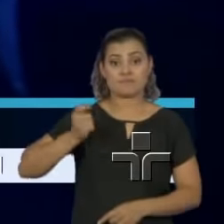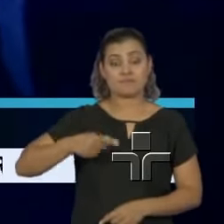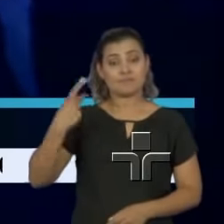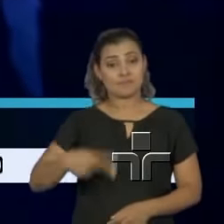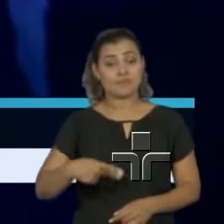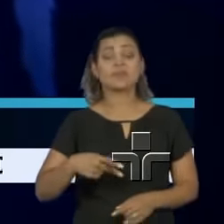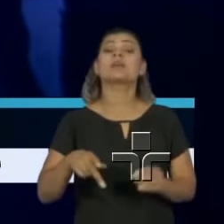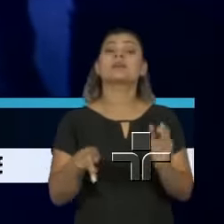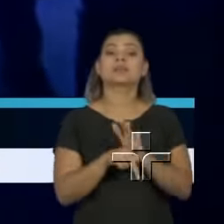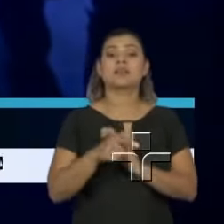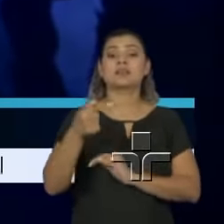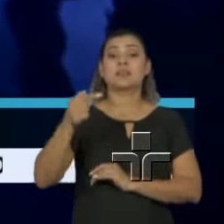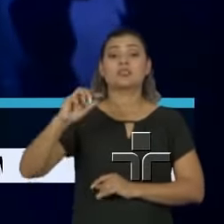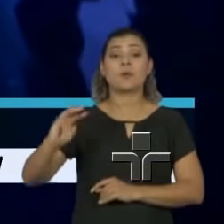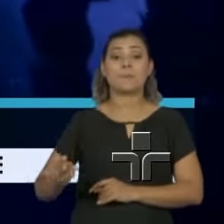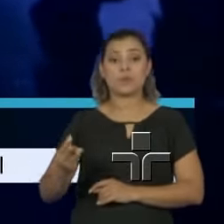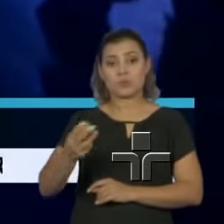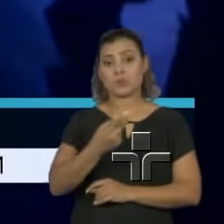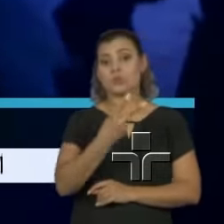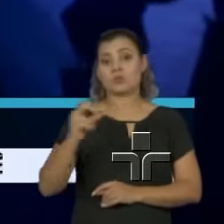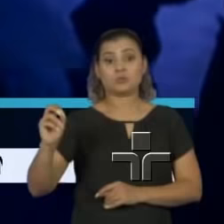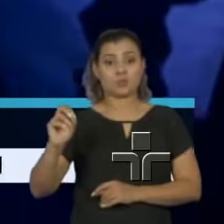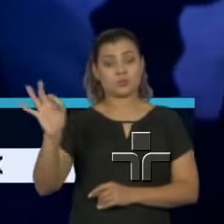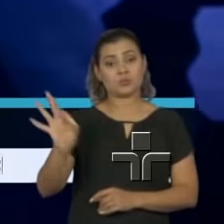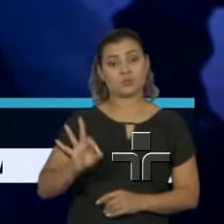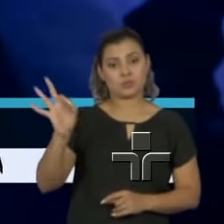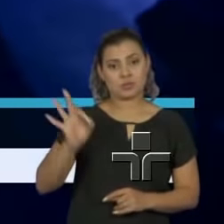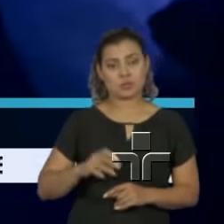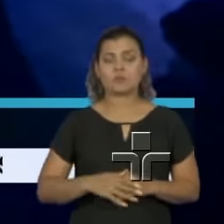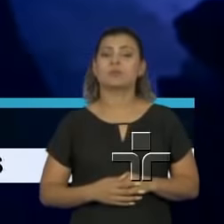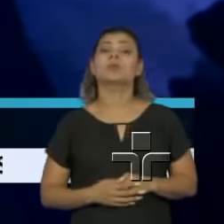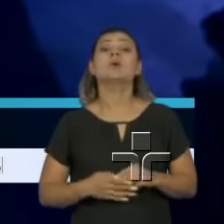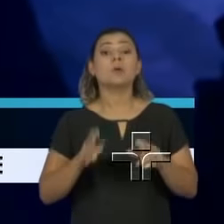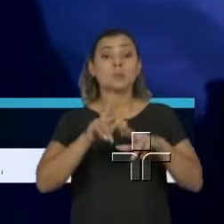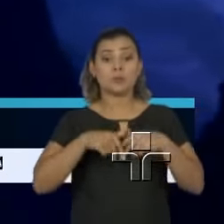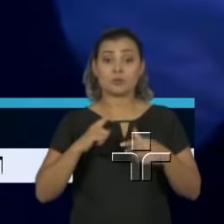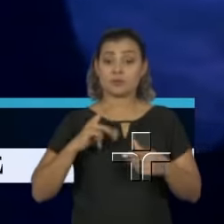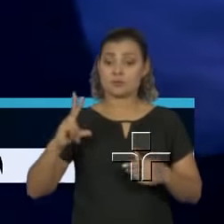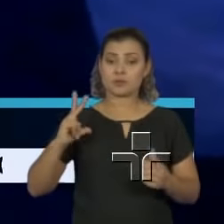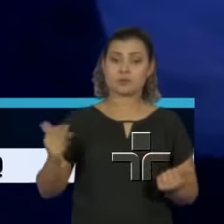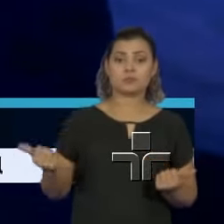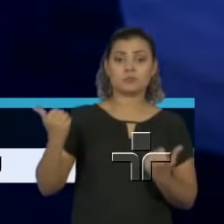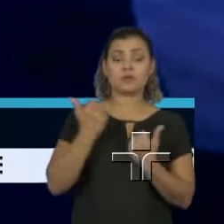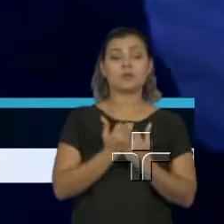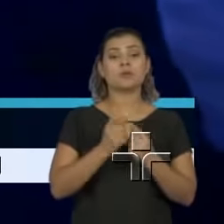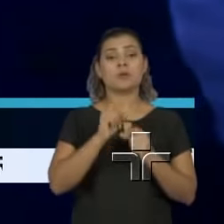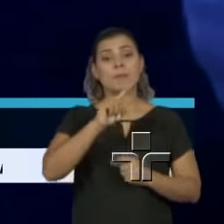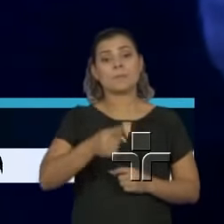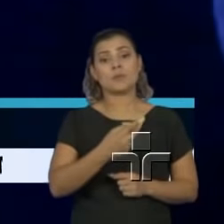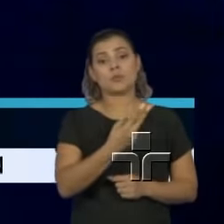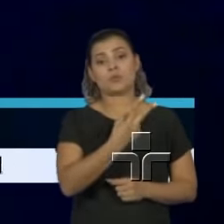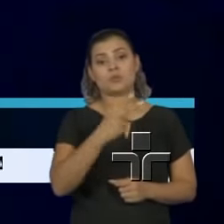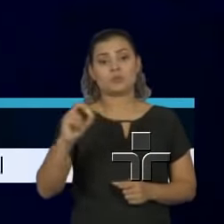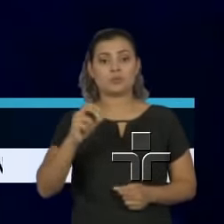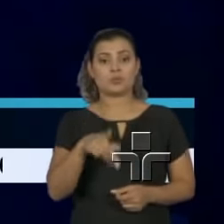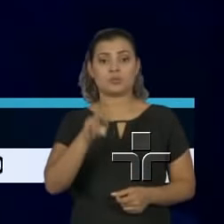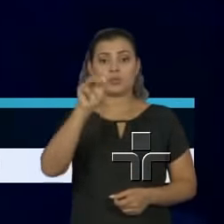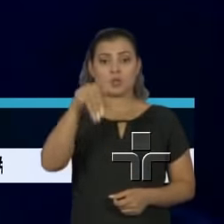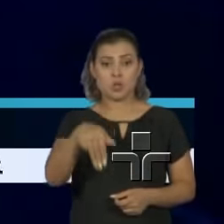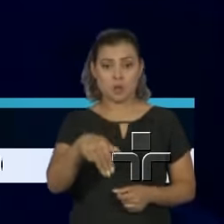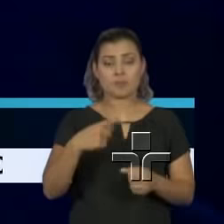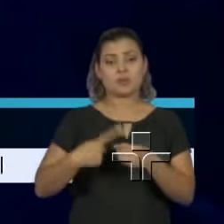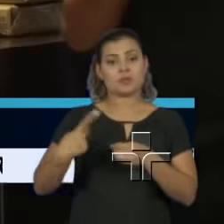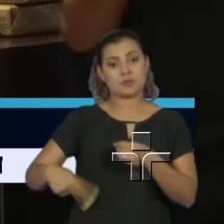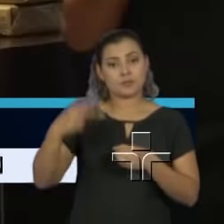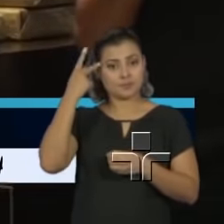com ágio de 7.200%. Foram concedidos à iniciativa privada mais de 1.200 quilômetros de rodovias no interior